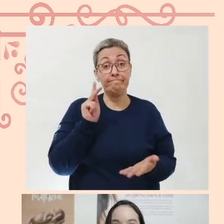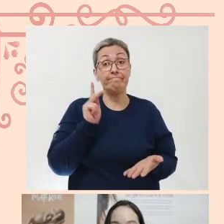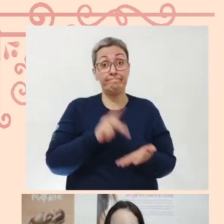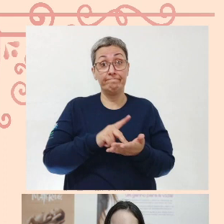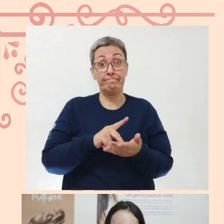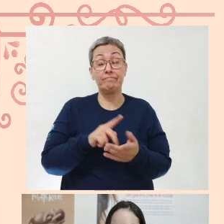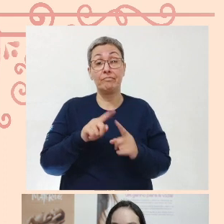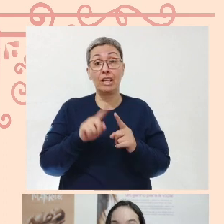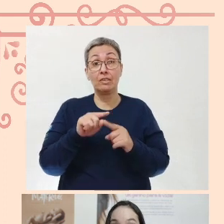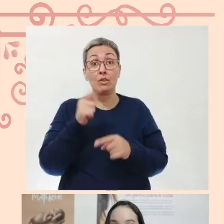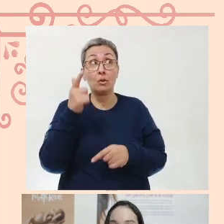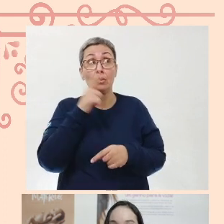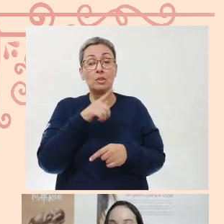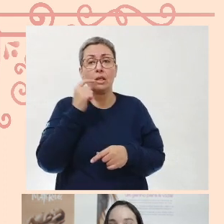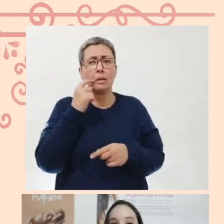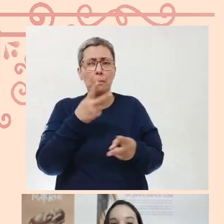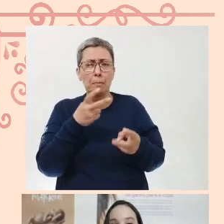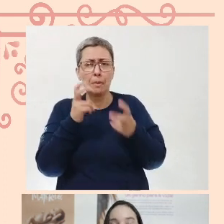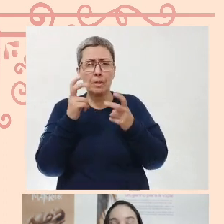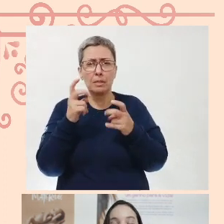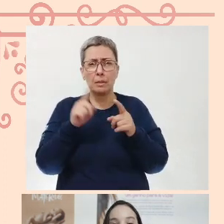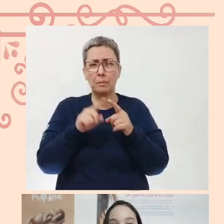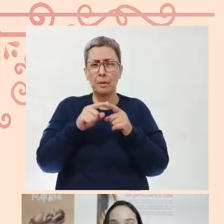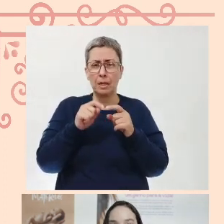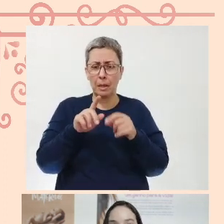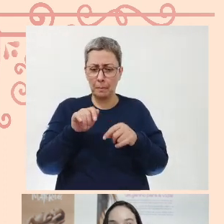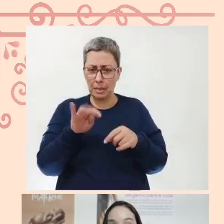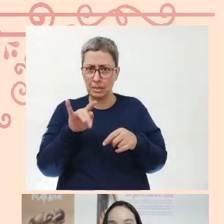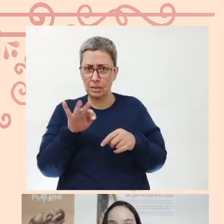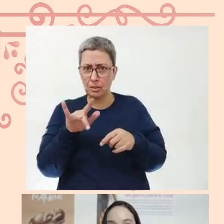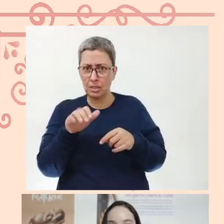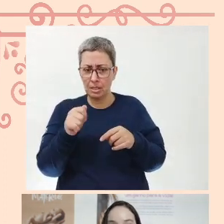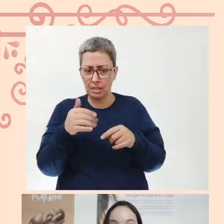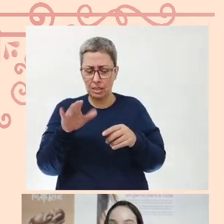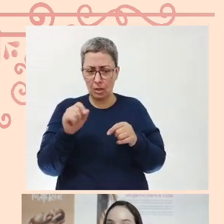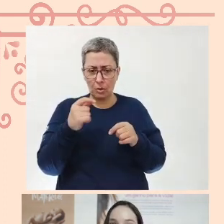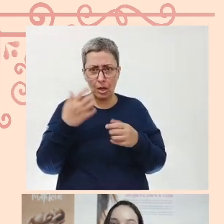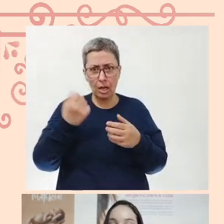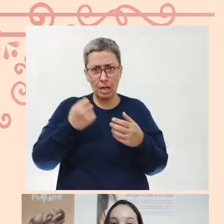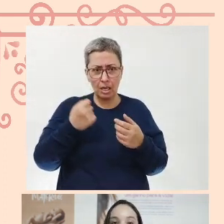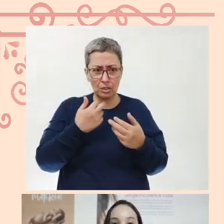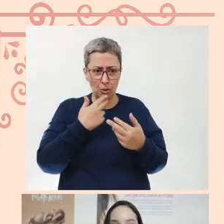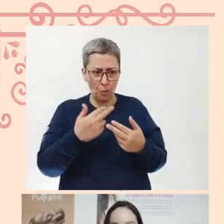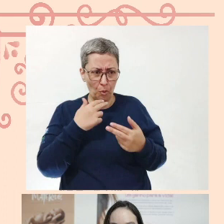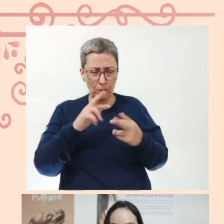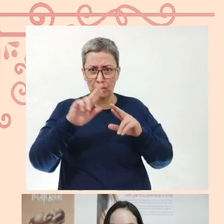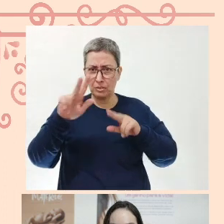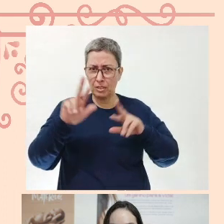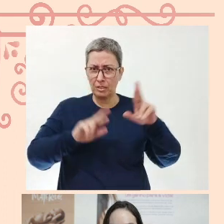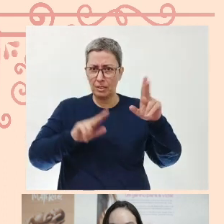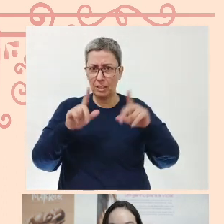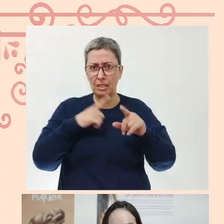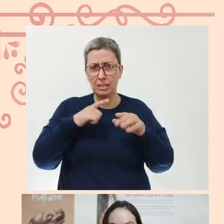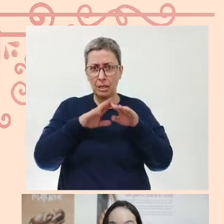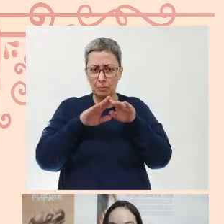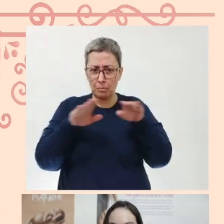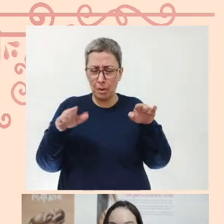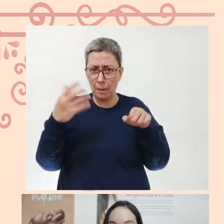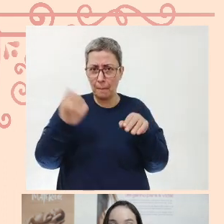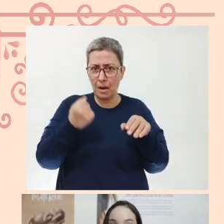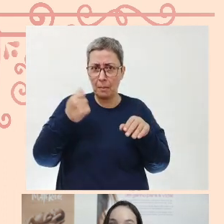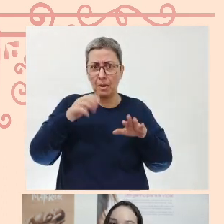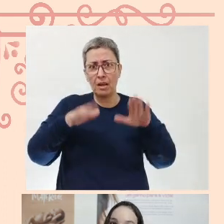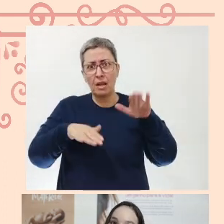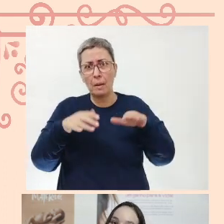Isso é fato. A gente consegue ver quando a gente está na pasteurização que cada leite ele vem de uma cor diferente. Todos têm aquele padrão